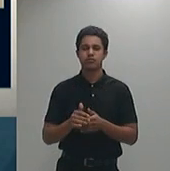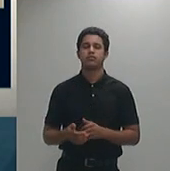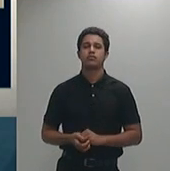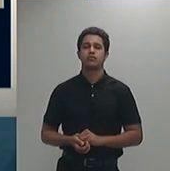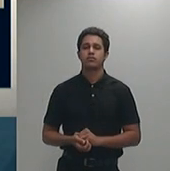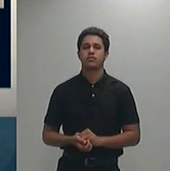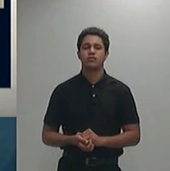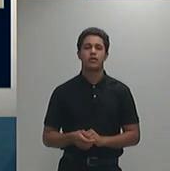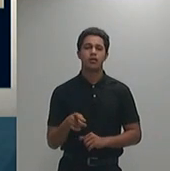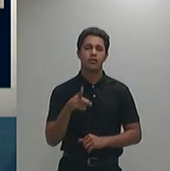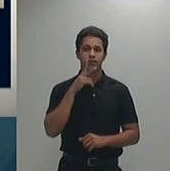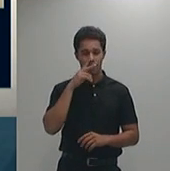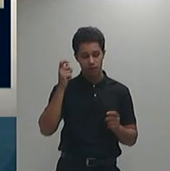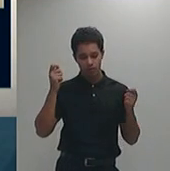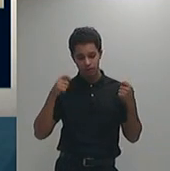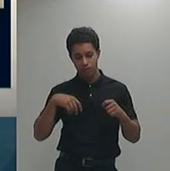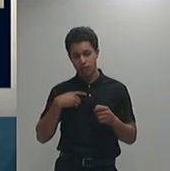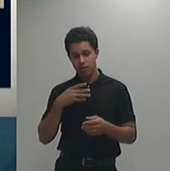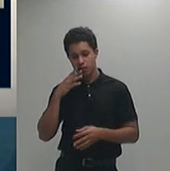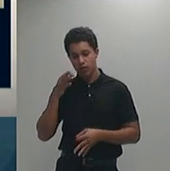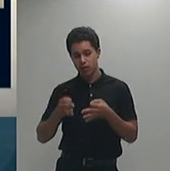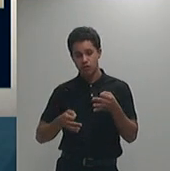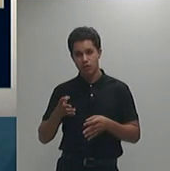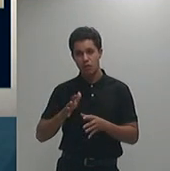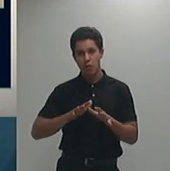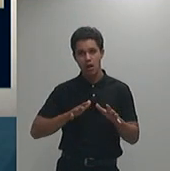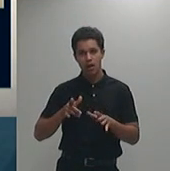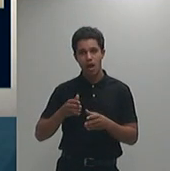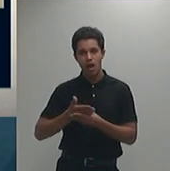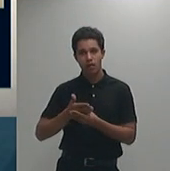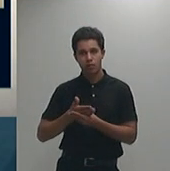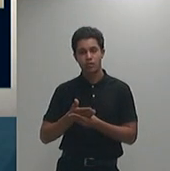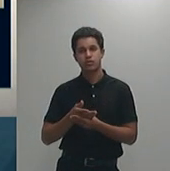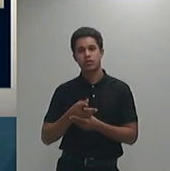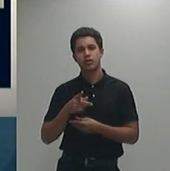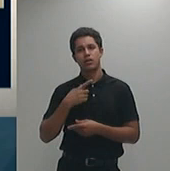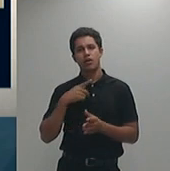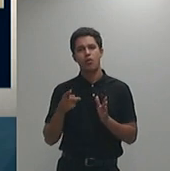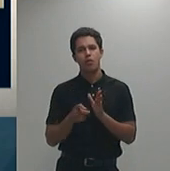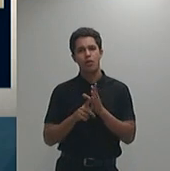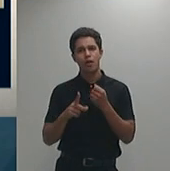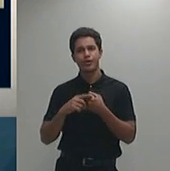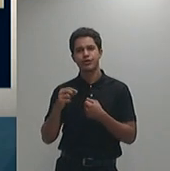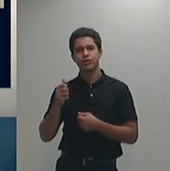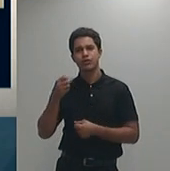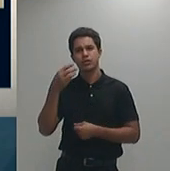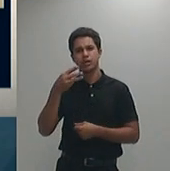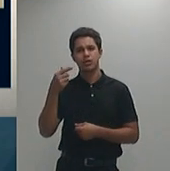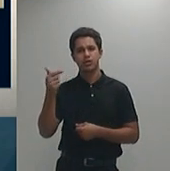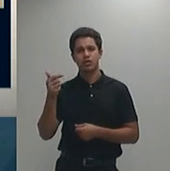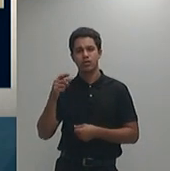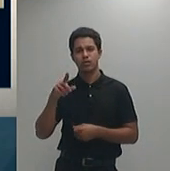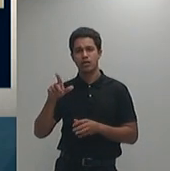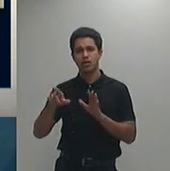a competência para julgar uma ação anulatória absolutamente restrita às hipóteses do artigo 32 da lei 9.307